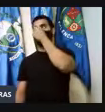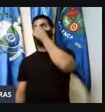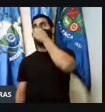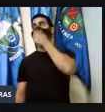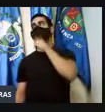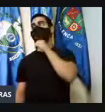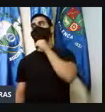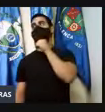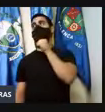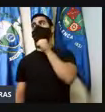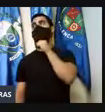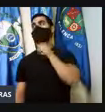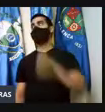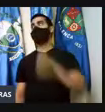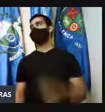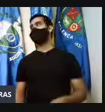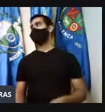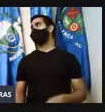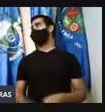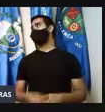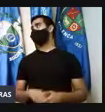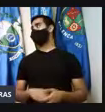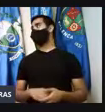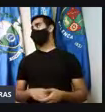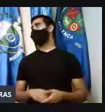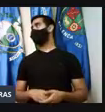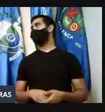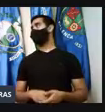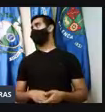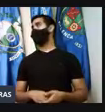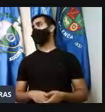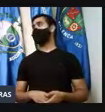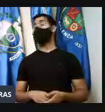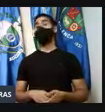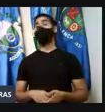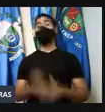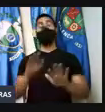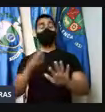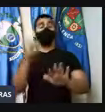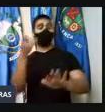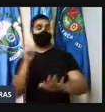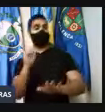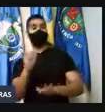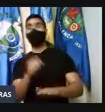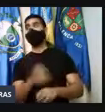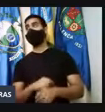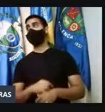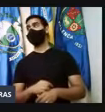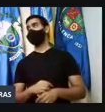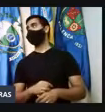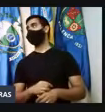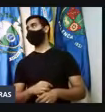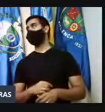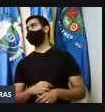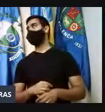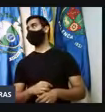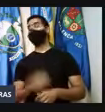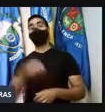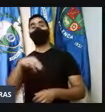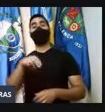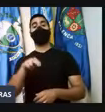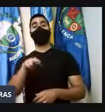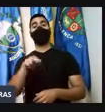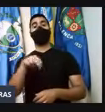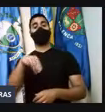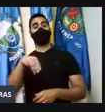dizer, senhora vereadora, que está aqui o jurídico da casa, o vereador, o Mirra,